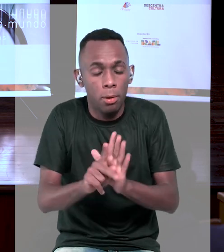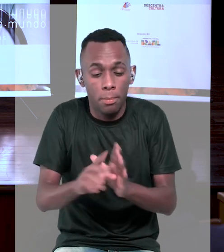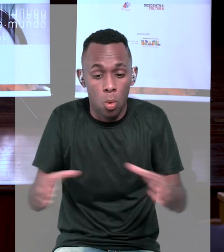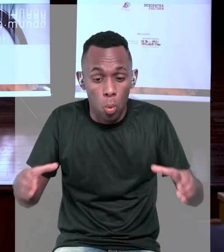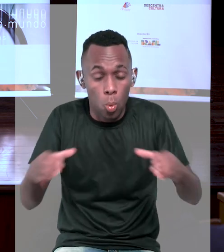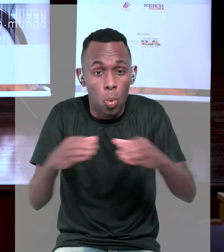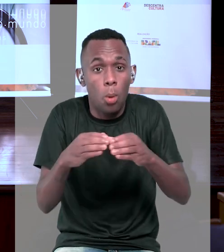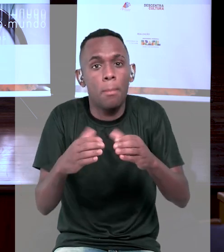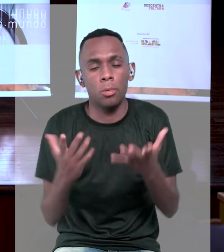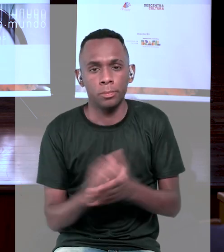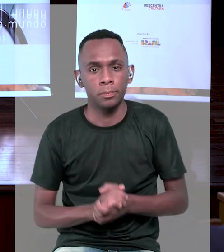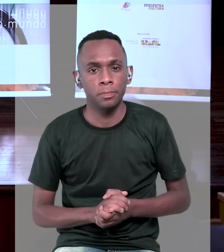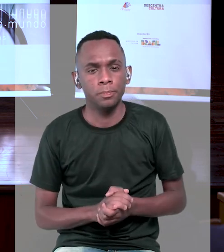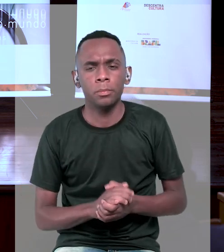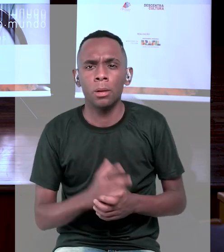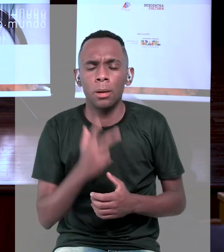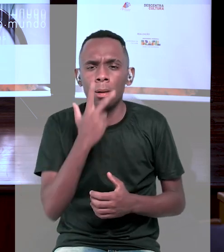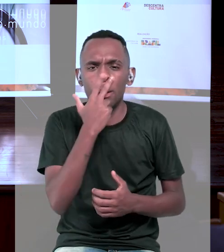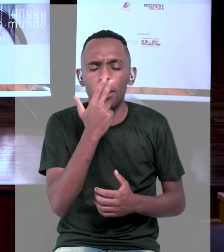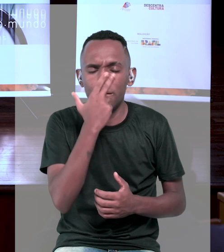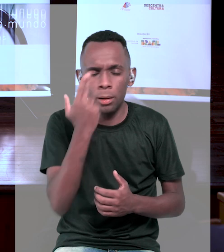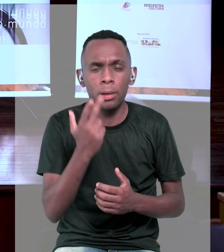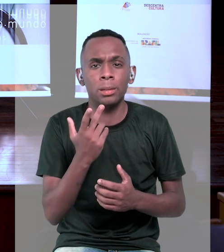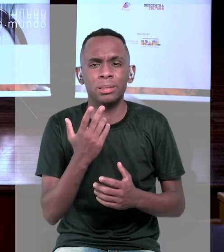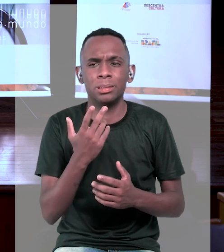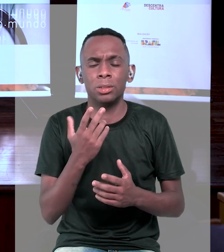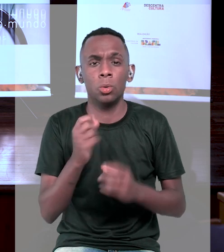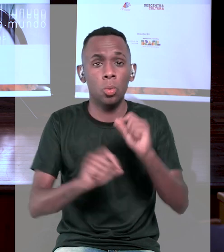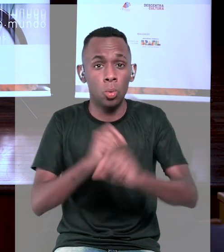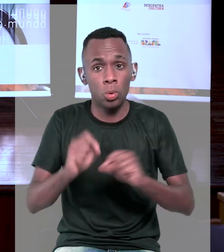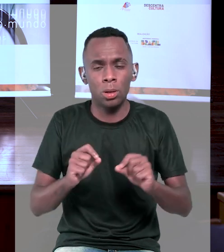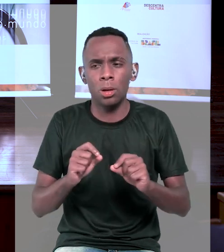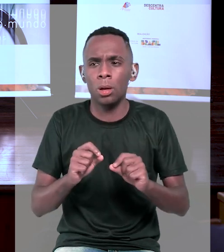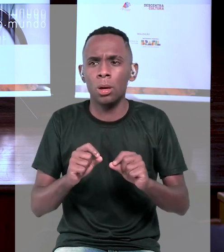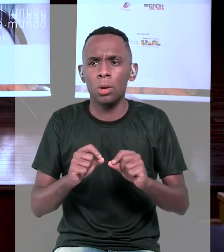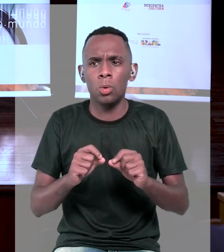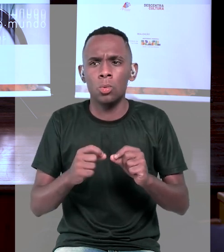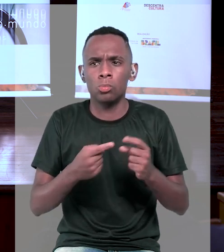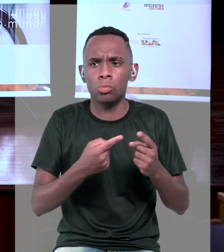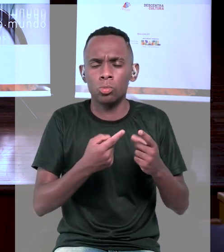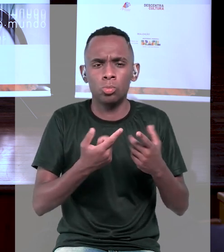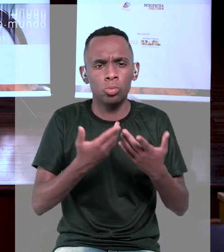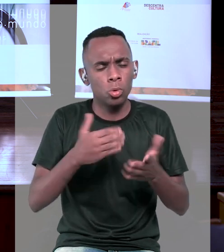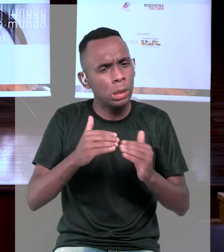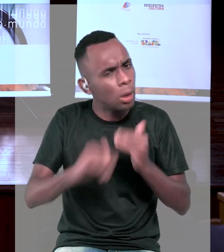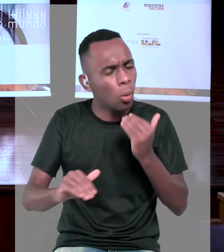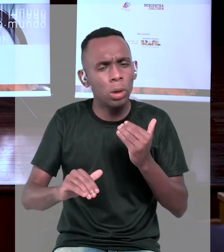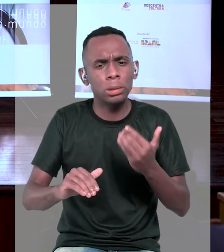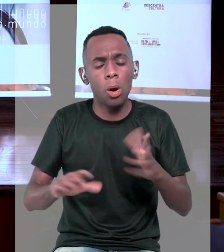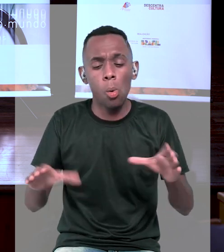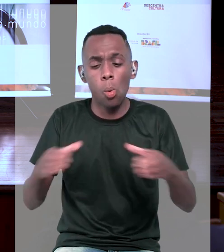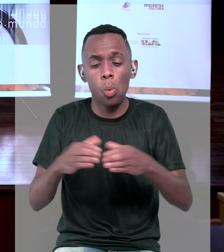agrupamentos, parece um protesto contra as bolhas em que vivemos hoje, contra essas